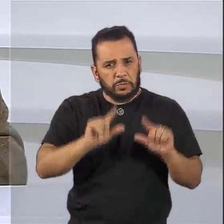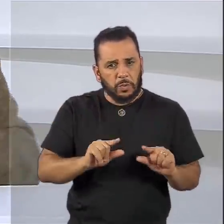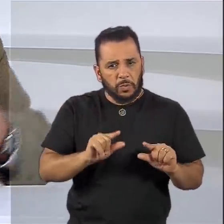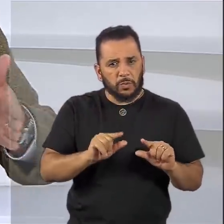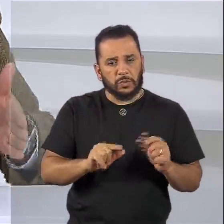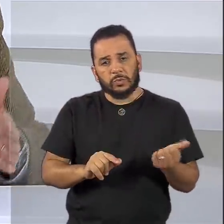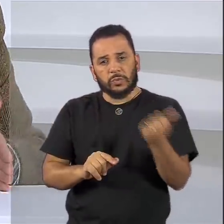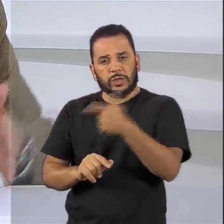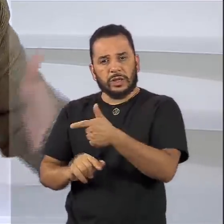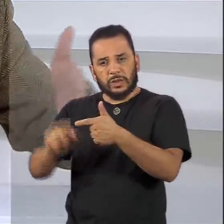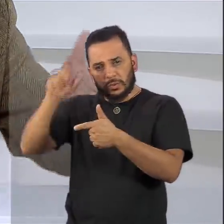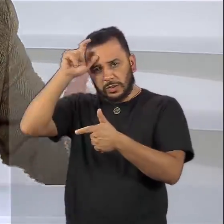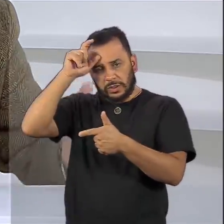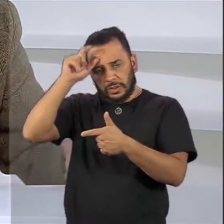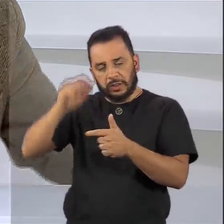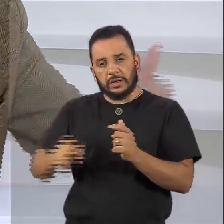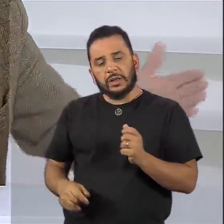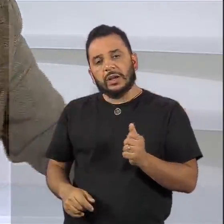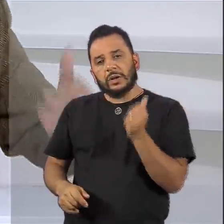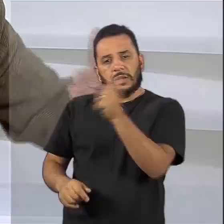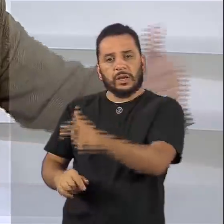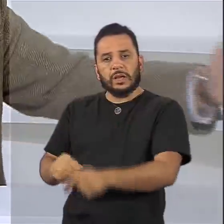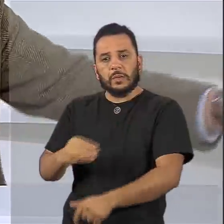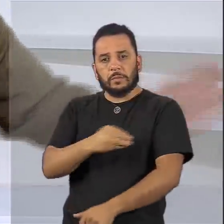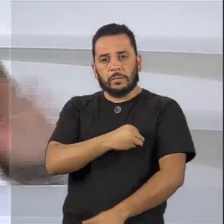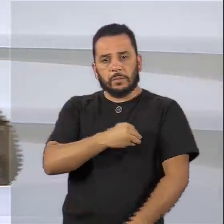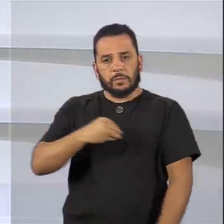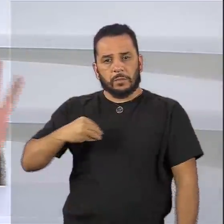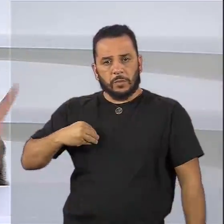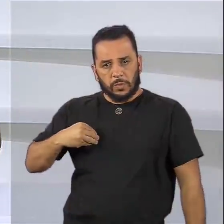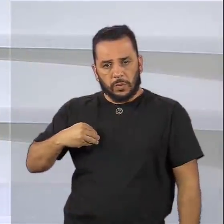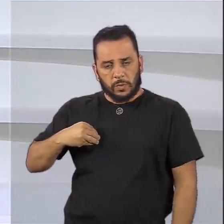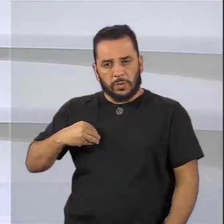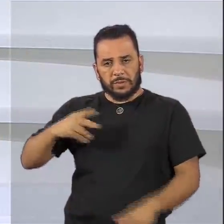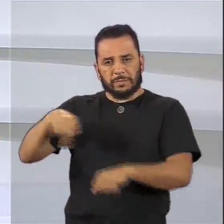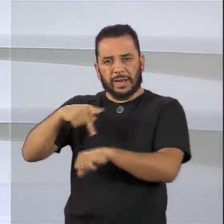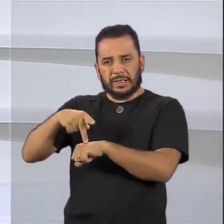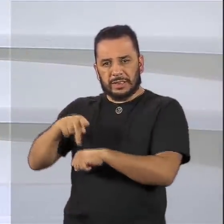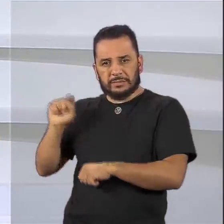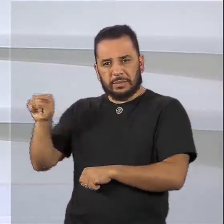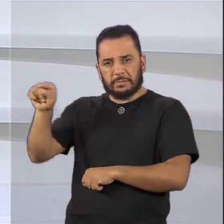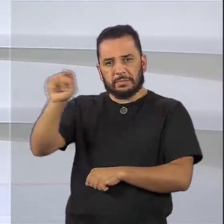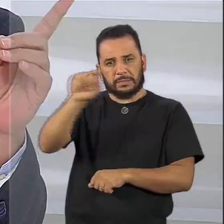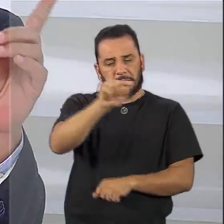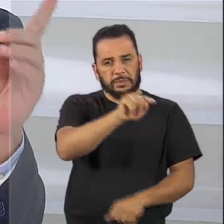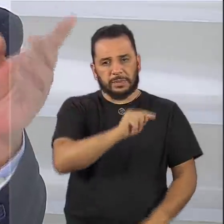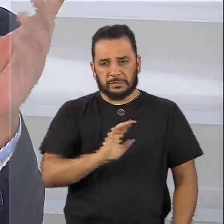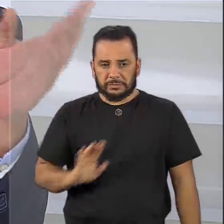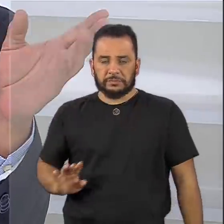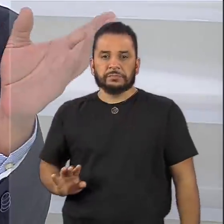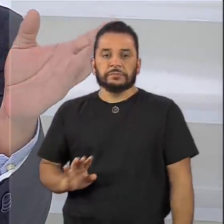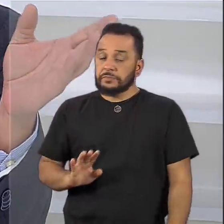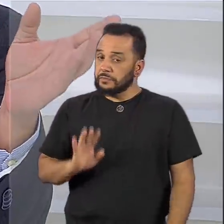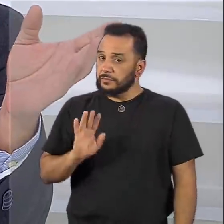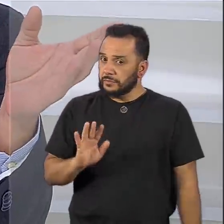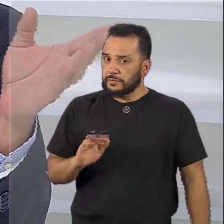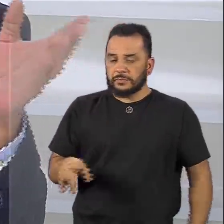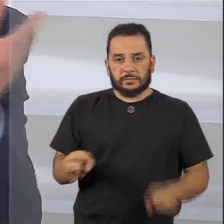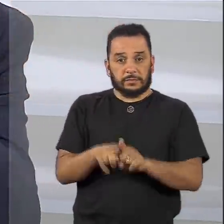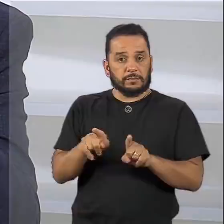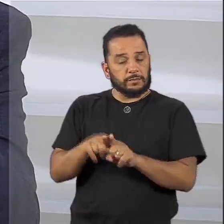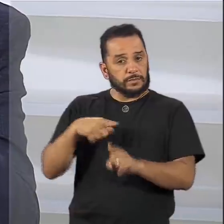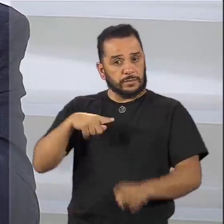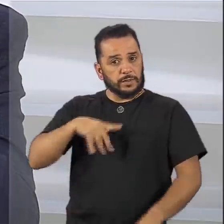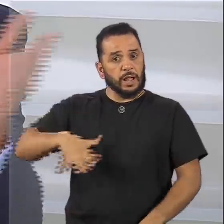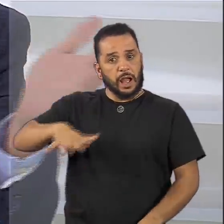países, Turquia, Polônia e assim por diante. Uma outra história. Só para acrescentar uma coisa, além do judiciário,